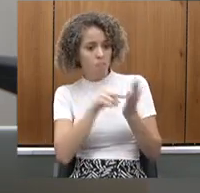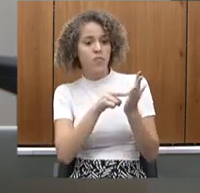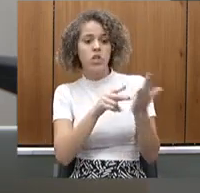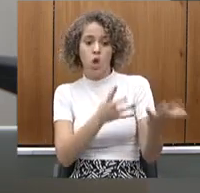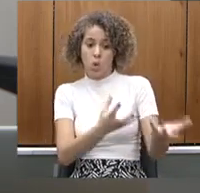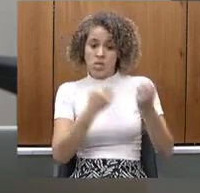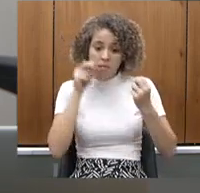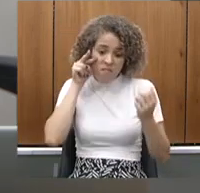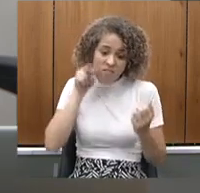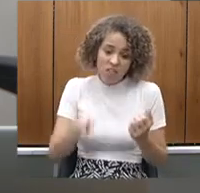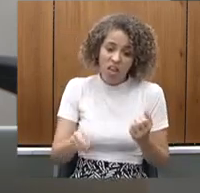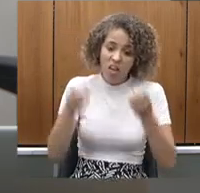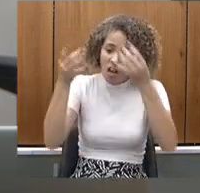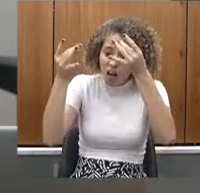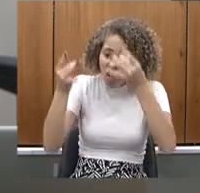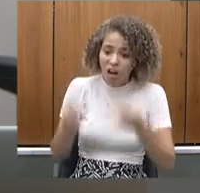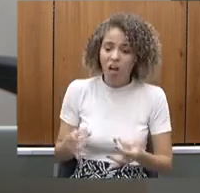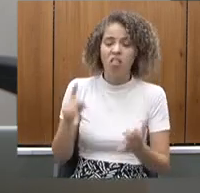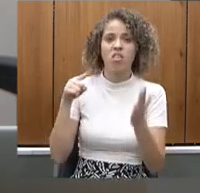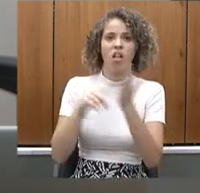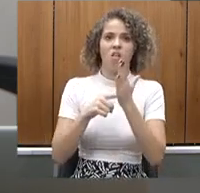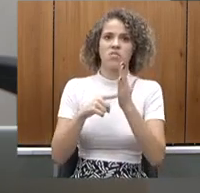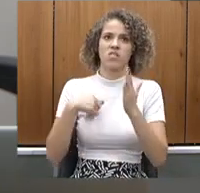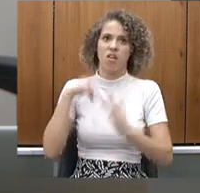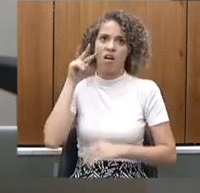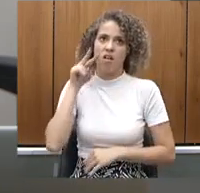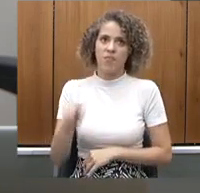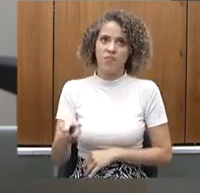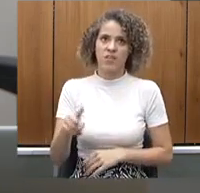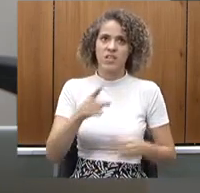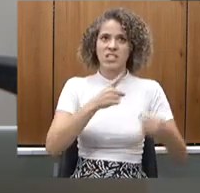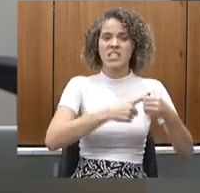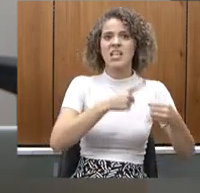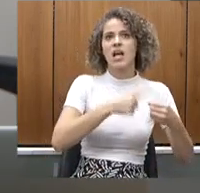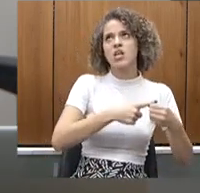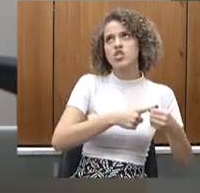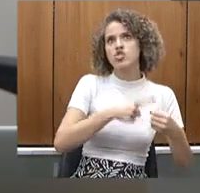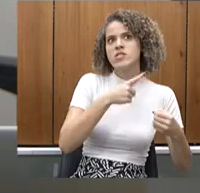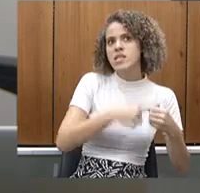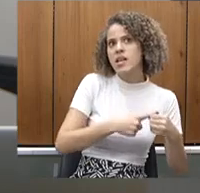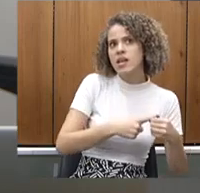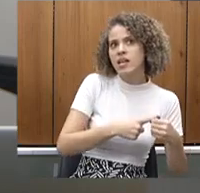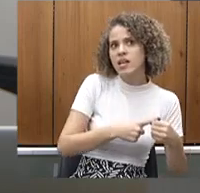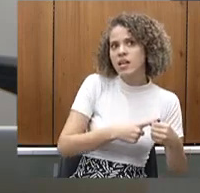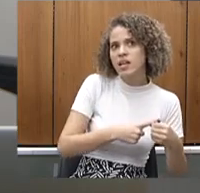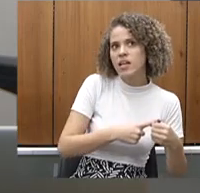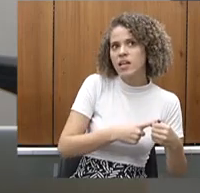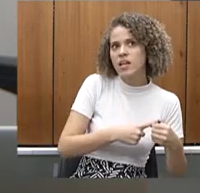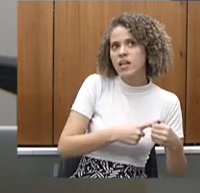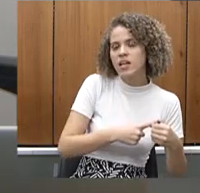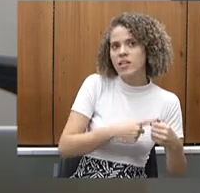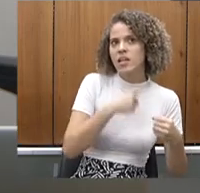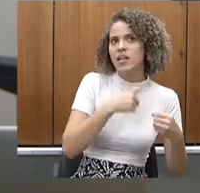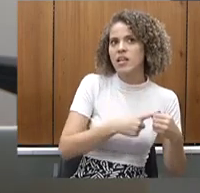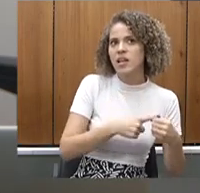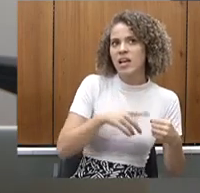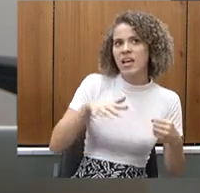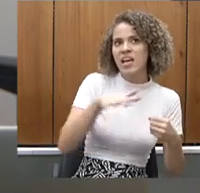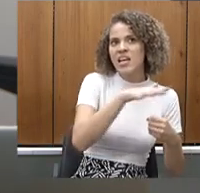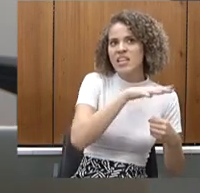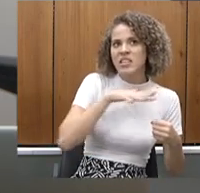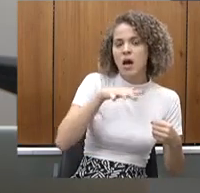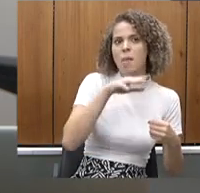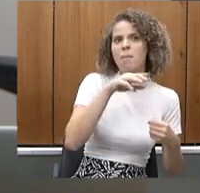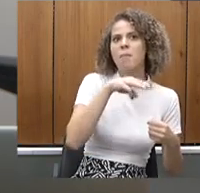denúncia lá de a cidade de ali no na região do alto